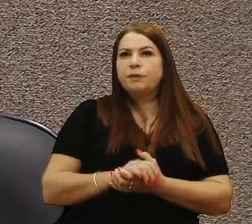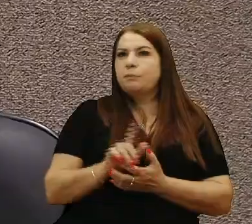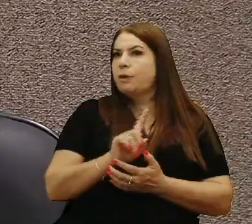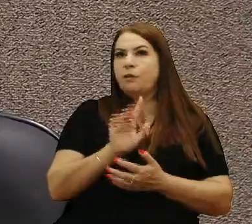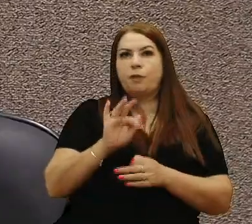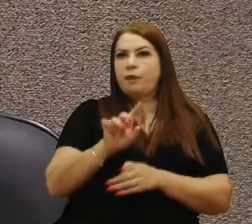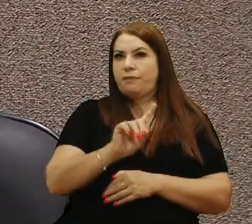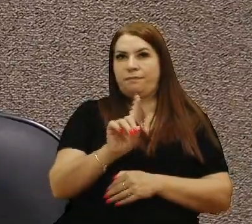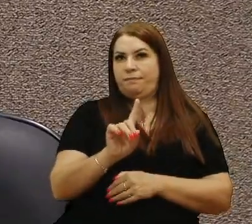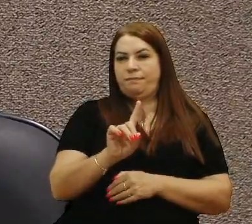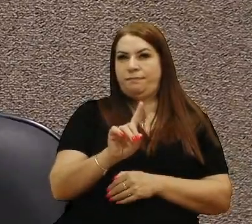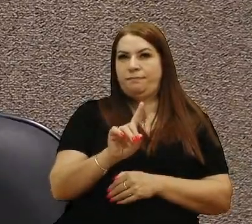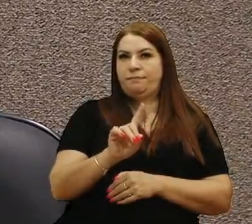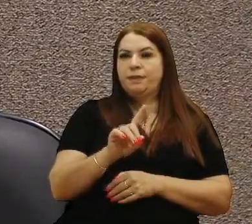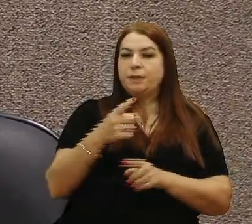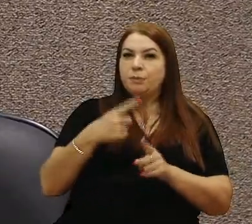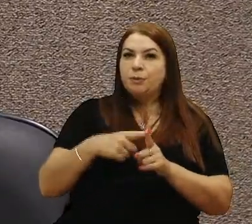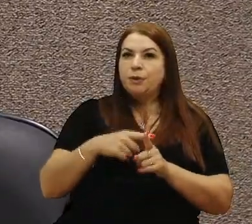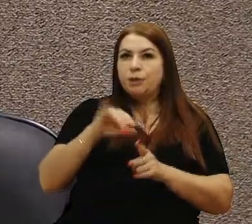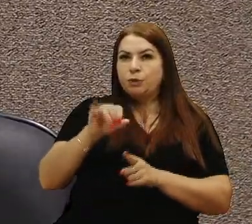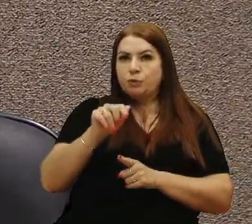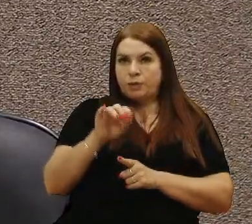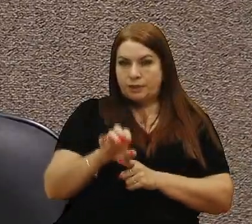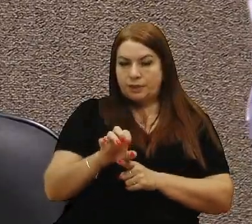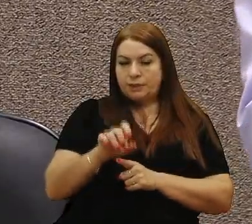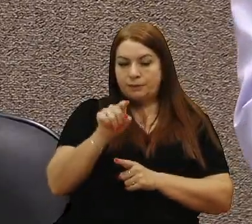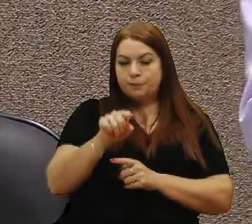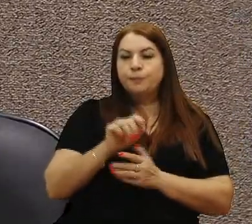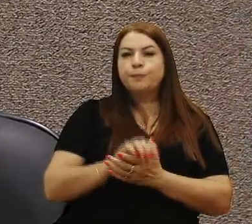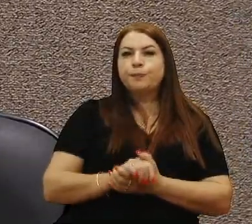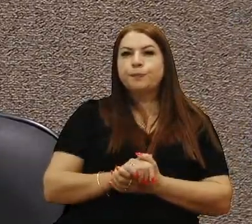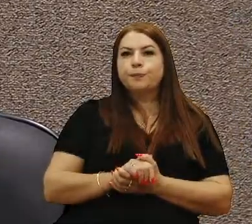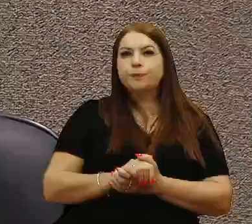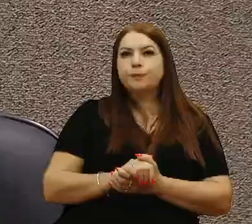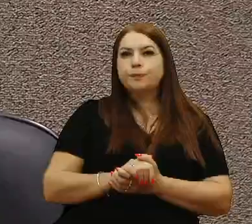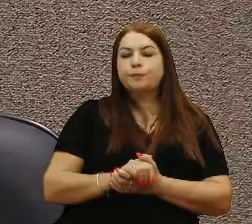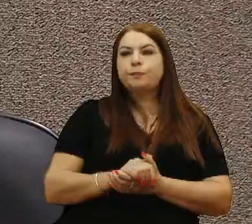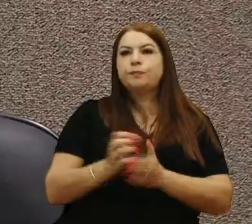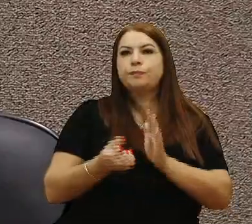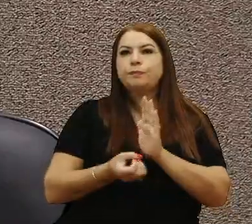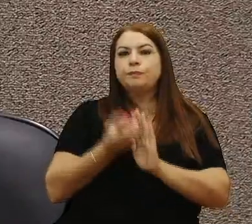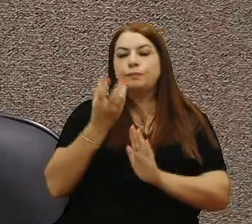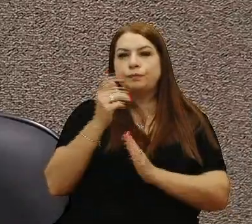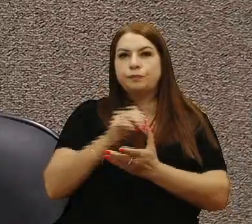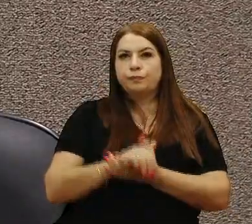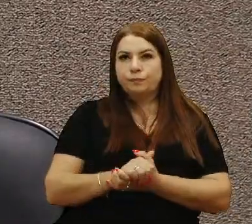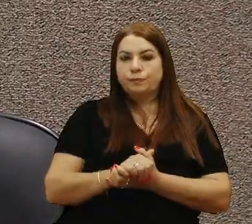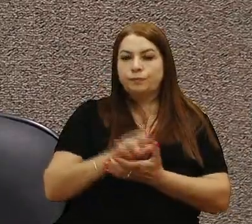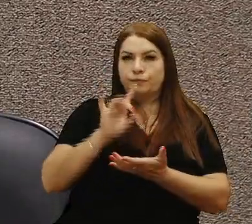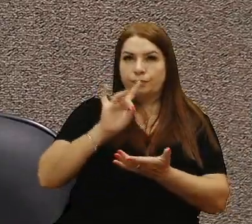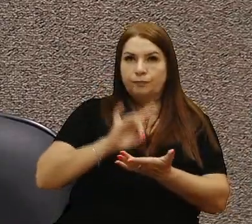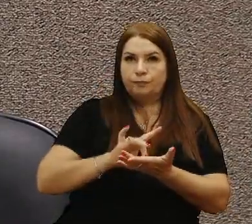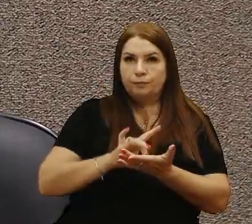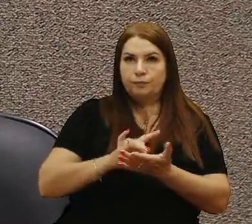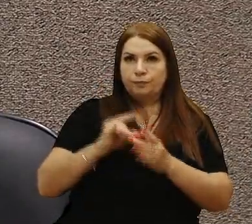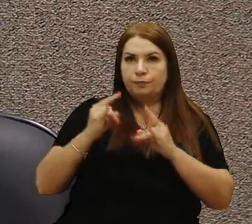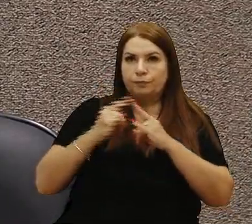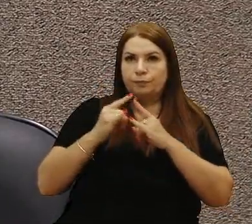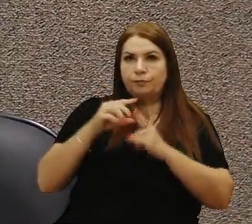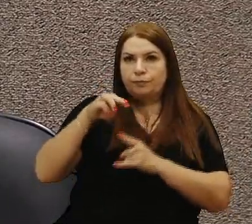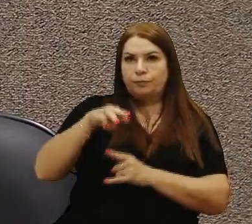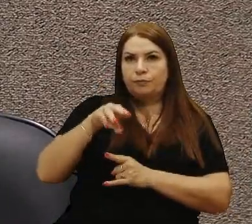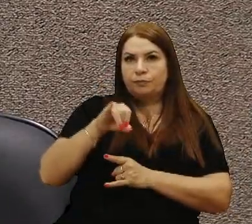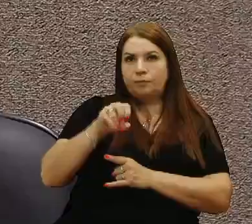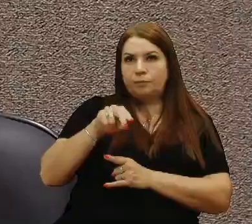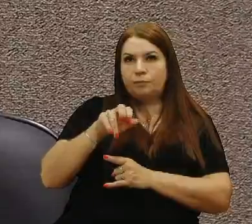aí, porque o seu José Benito Copete é o fundador oficial do Clube Minuano